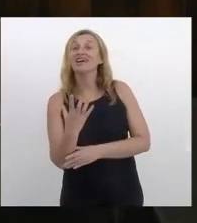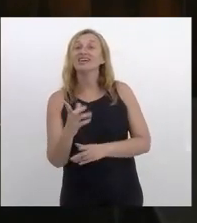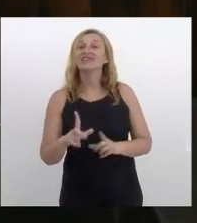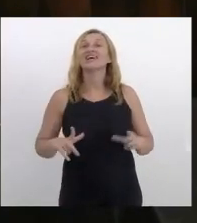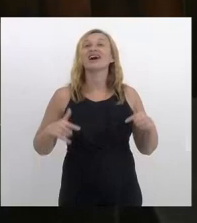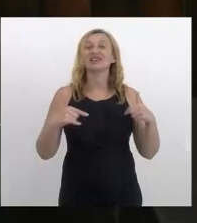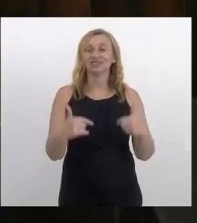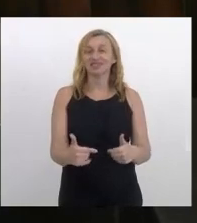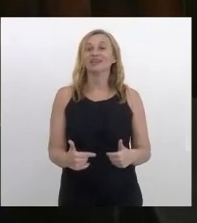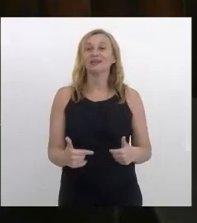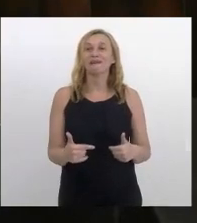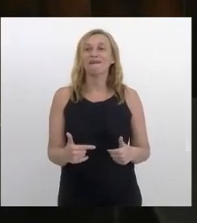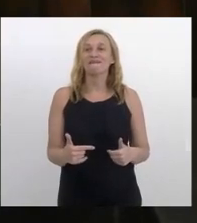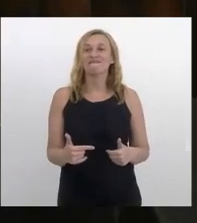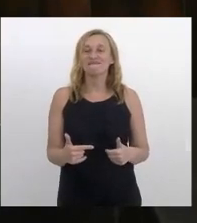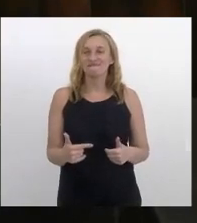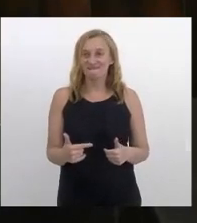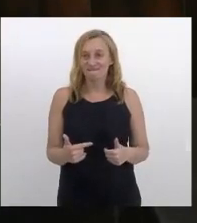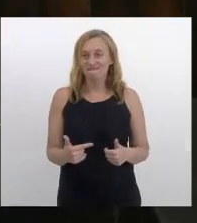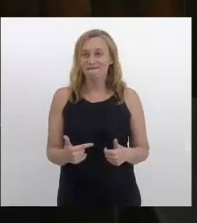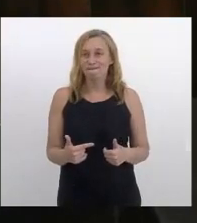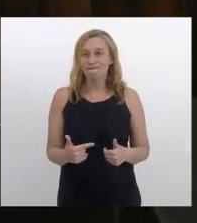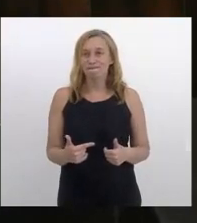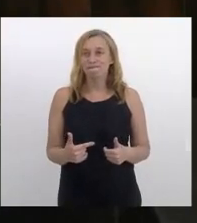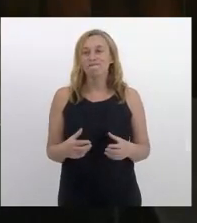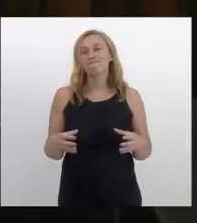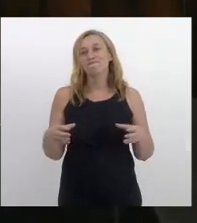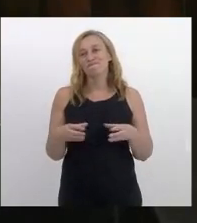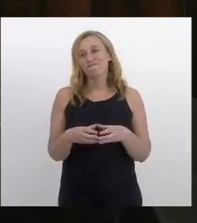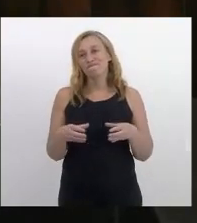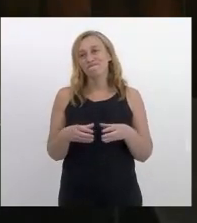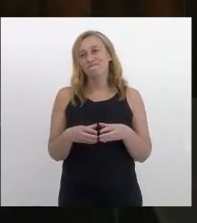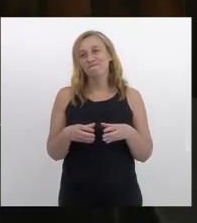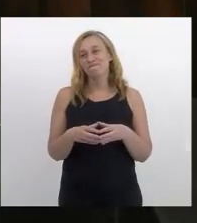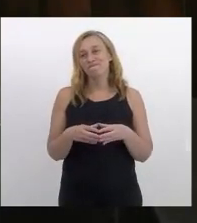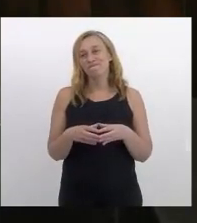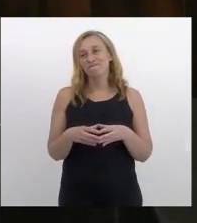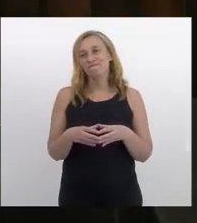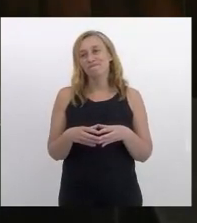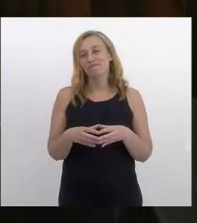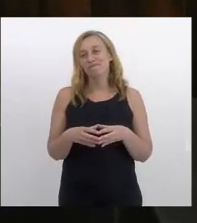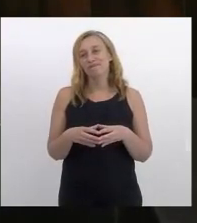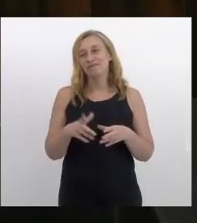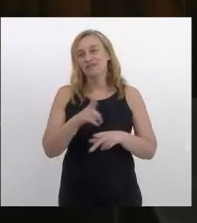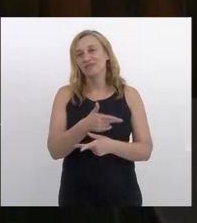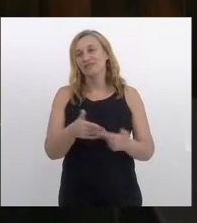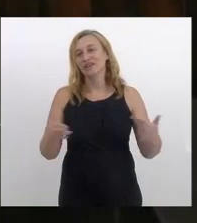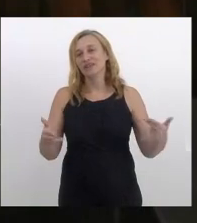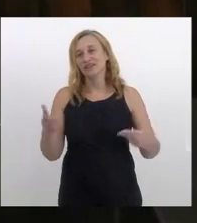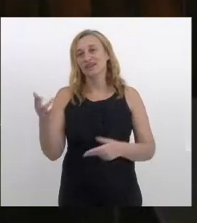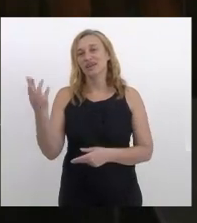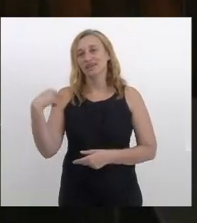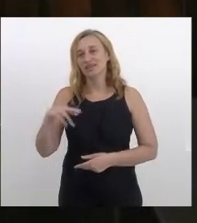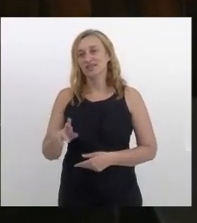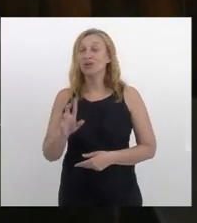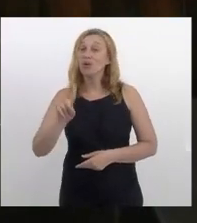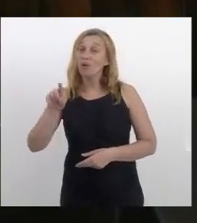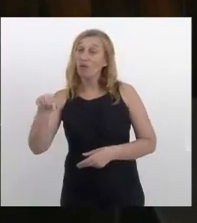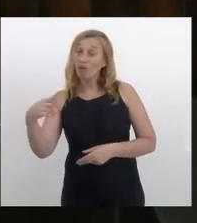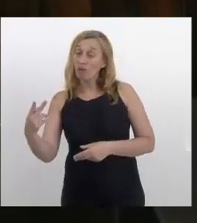atuar em uma comissão interreligiosa. Outros